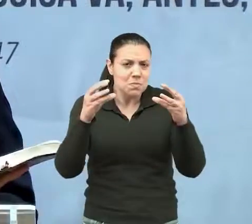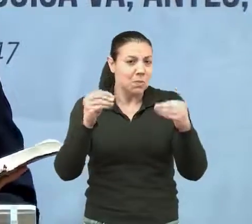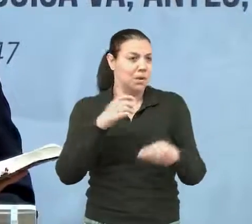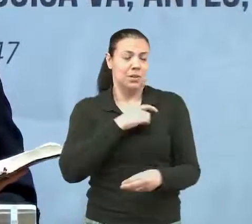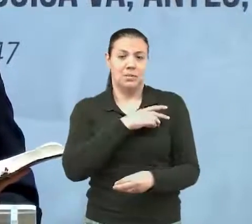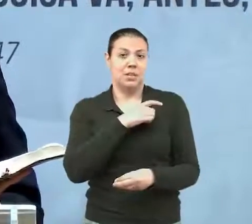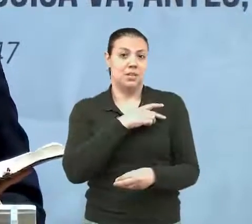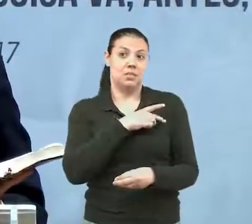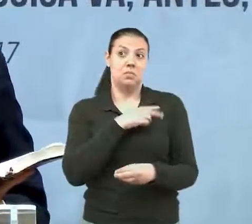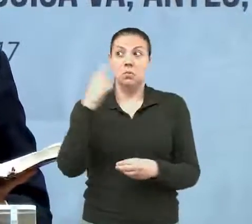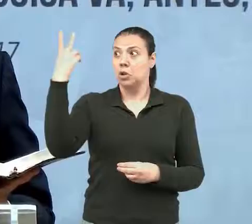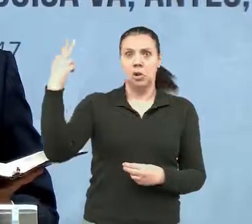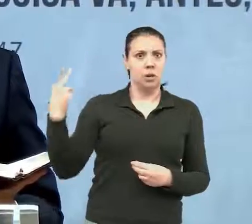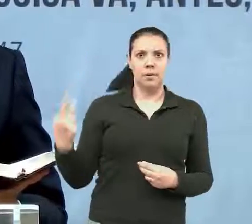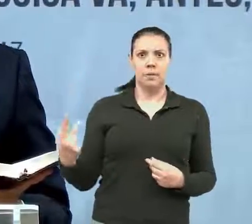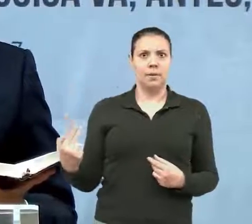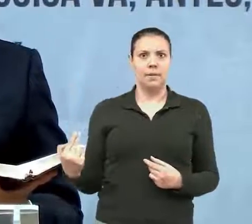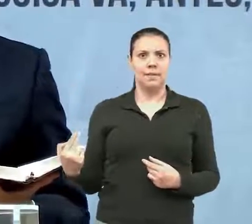natural até que esteja.